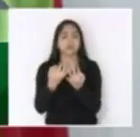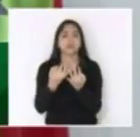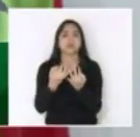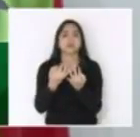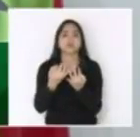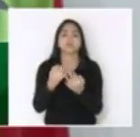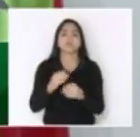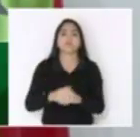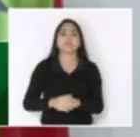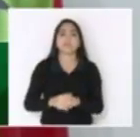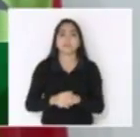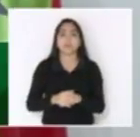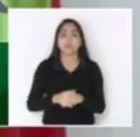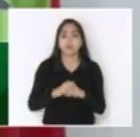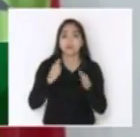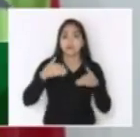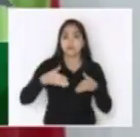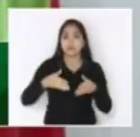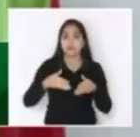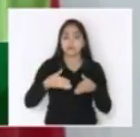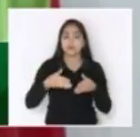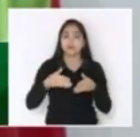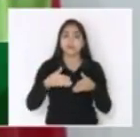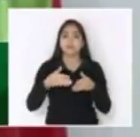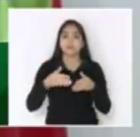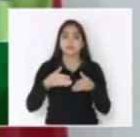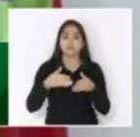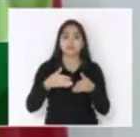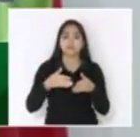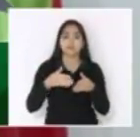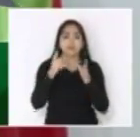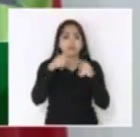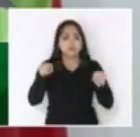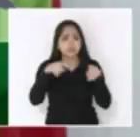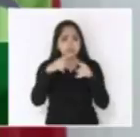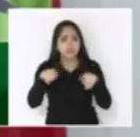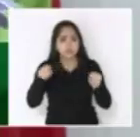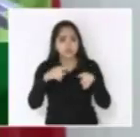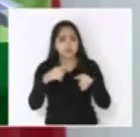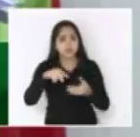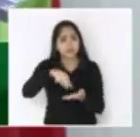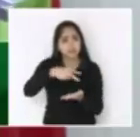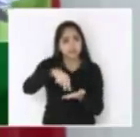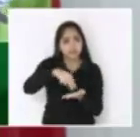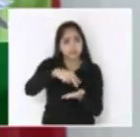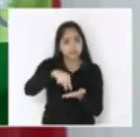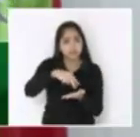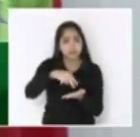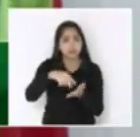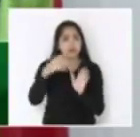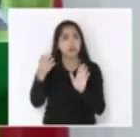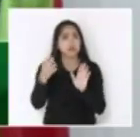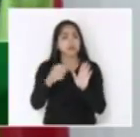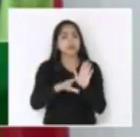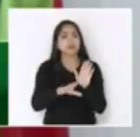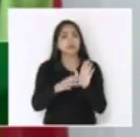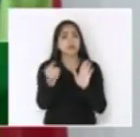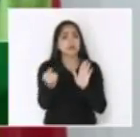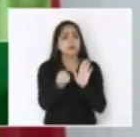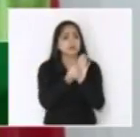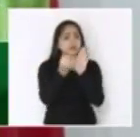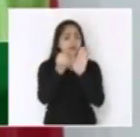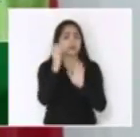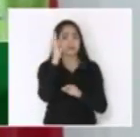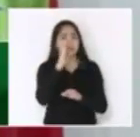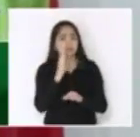reacionárias quando do nascimento do samba, estilo musical que hoje é a marca do nosso país. Também há